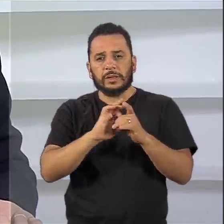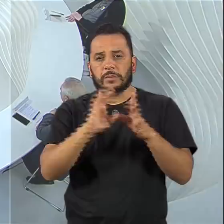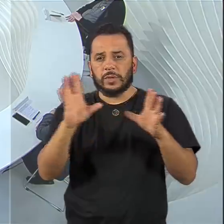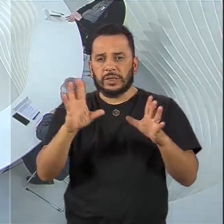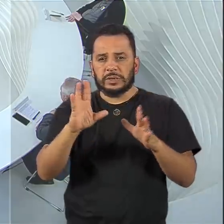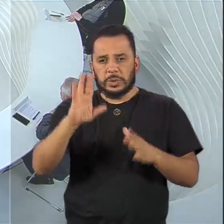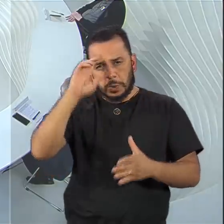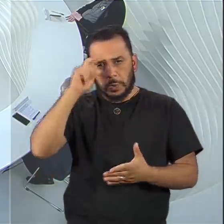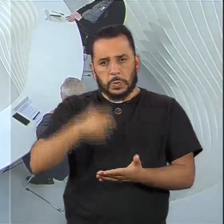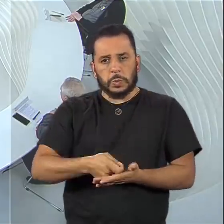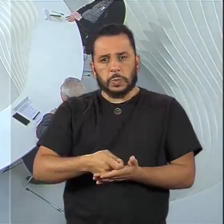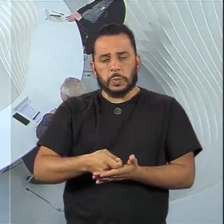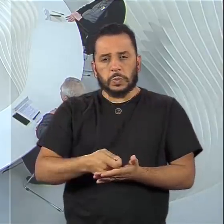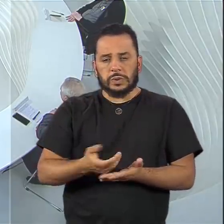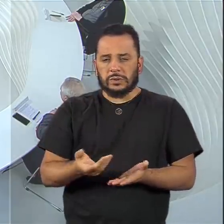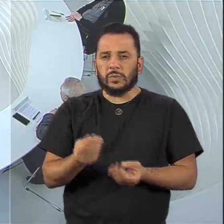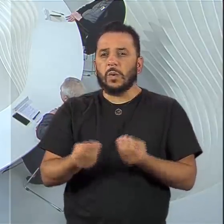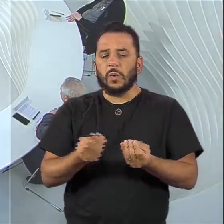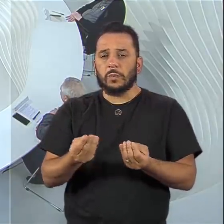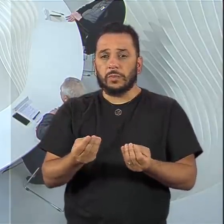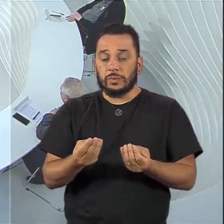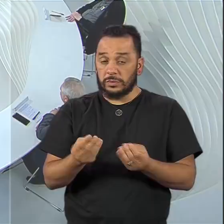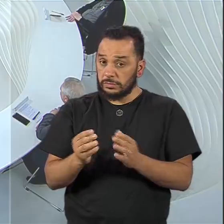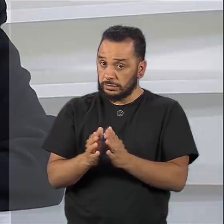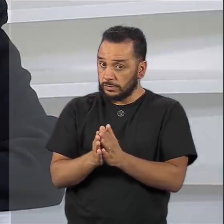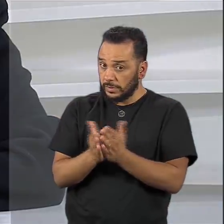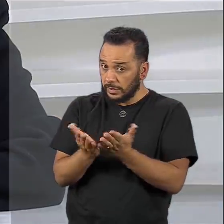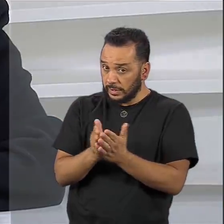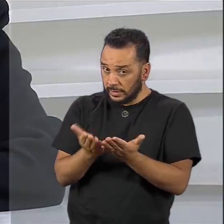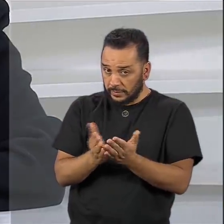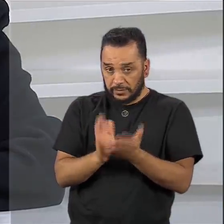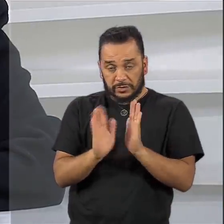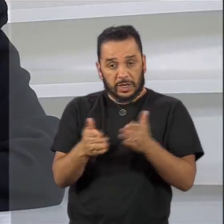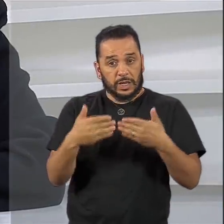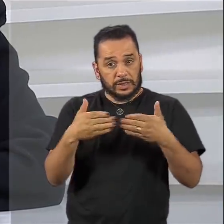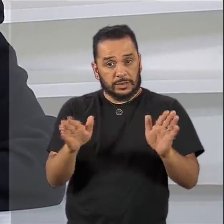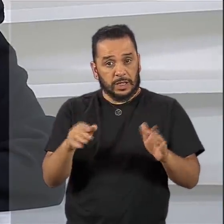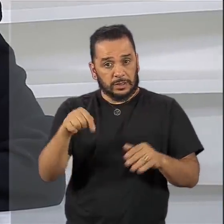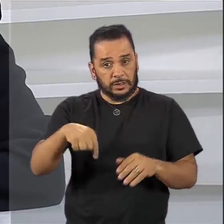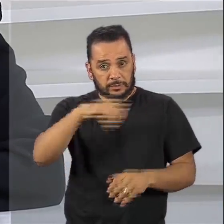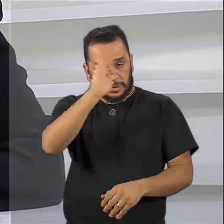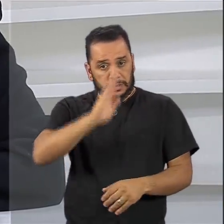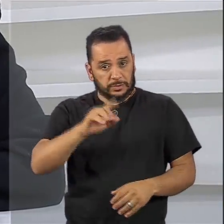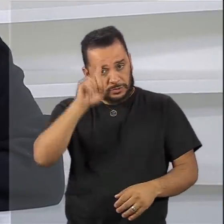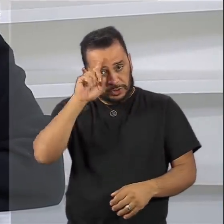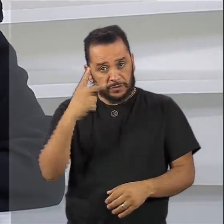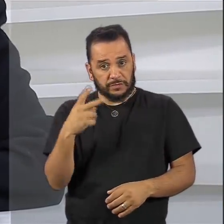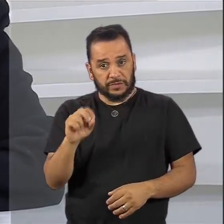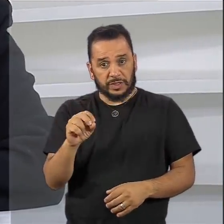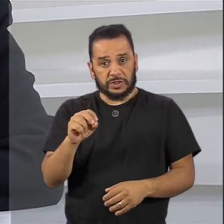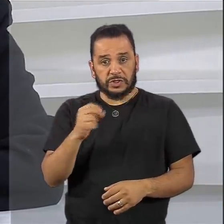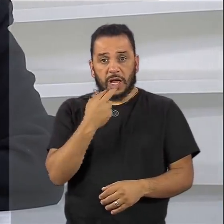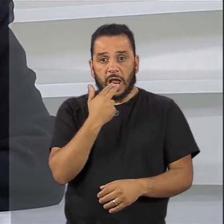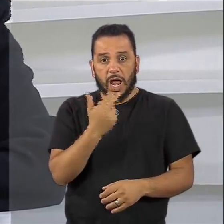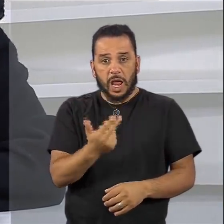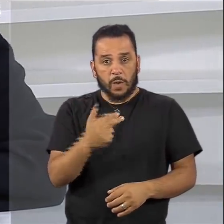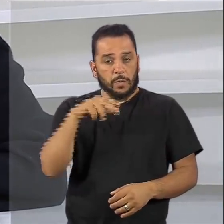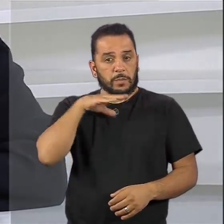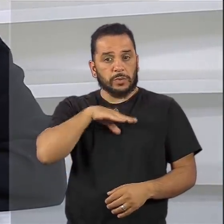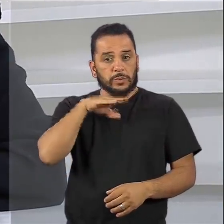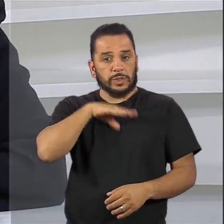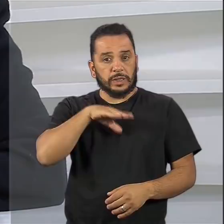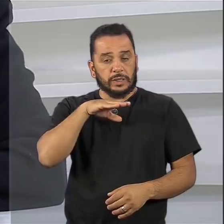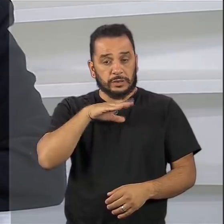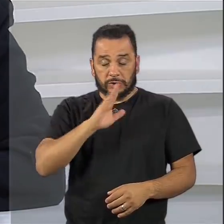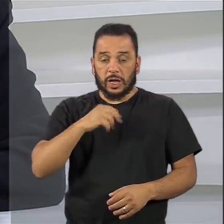autoritarismo? Primeiro, é preciso dizer que o livro do Levitsky vai ser lançado no Brasil dia 20 em português. Né? Isso é verdade.